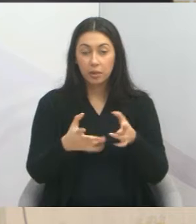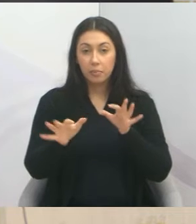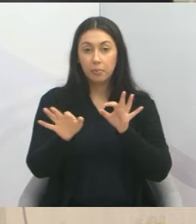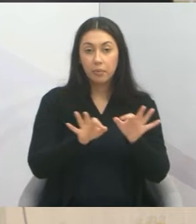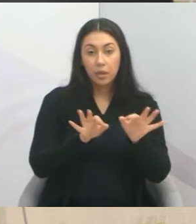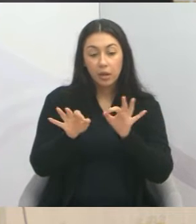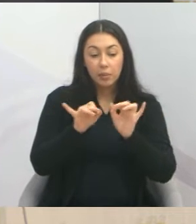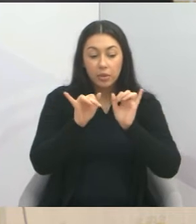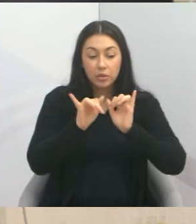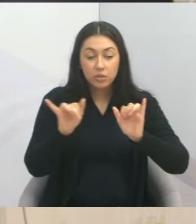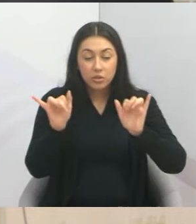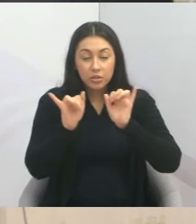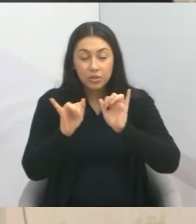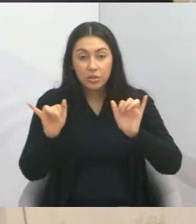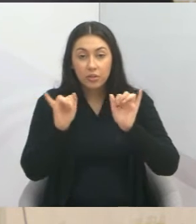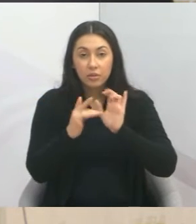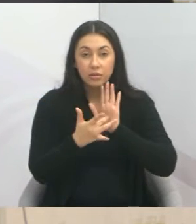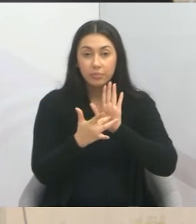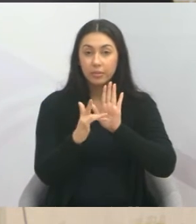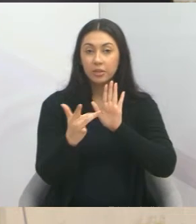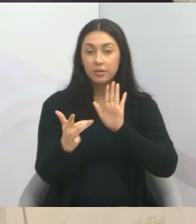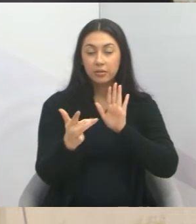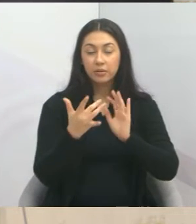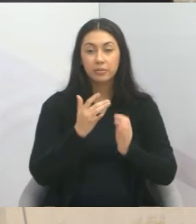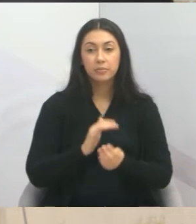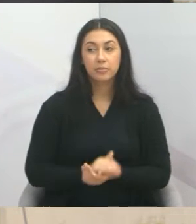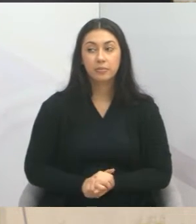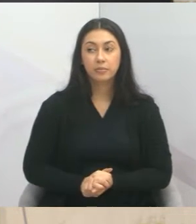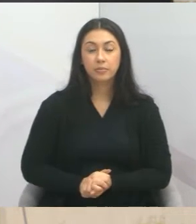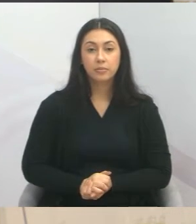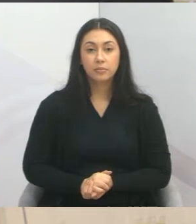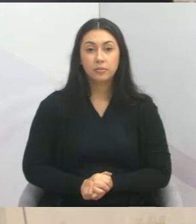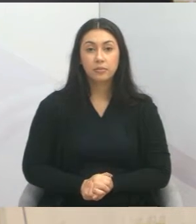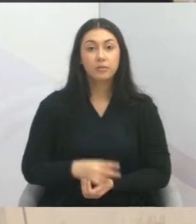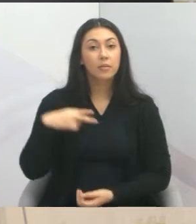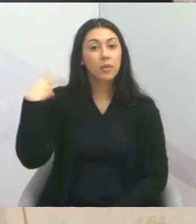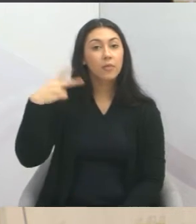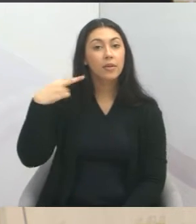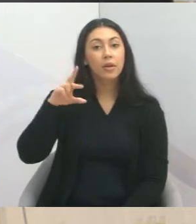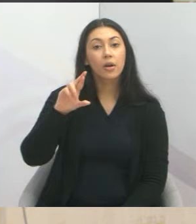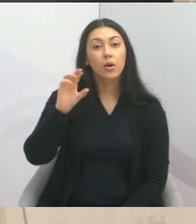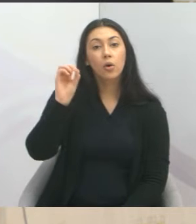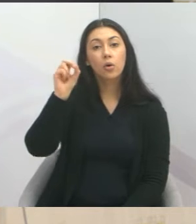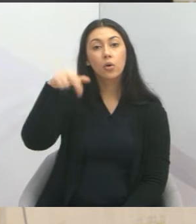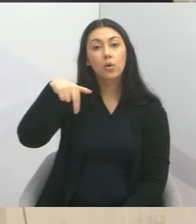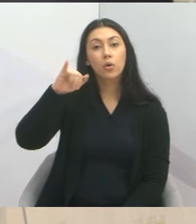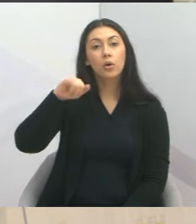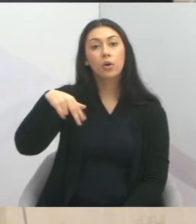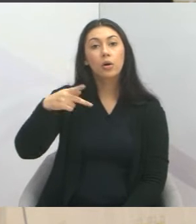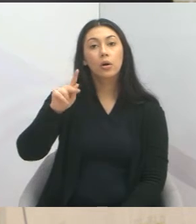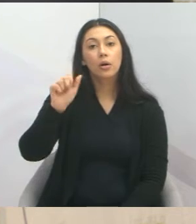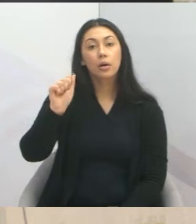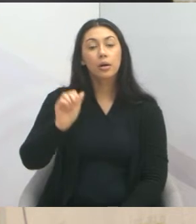seja adotadas as providências habituais para a divulgação da presença e manifestação Vereador rolinha